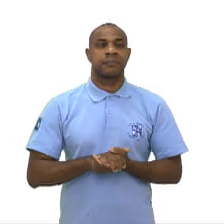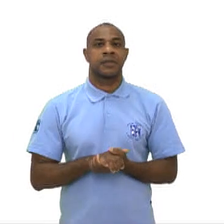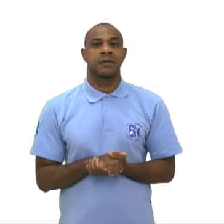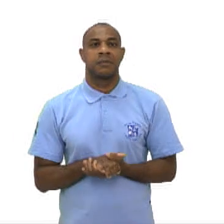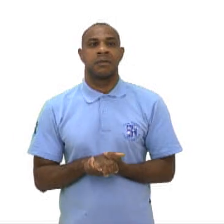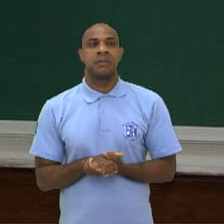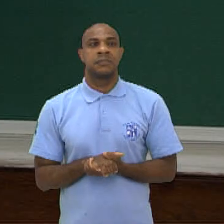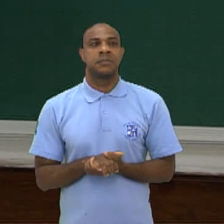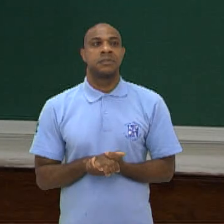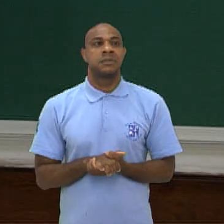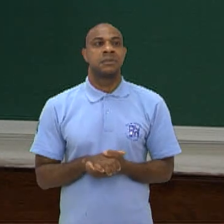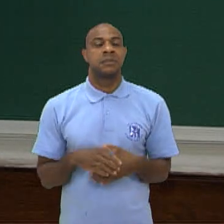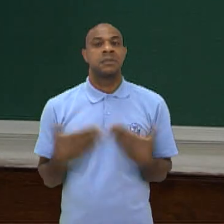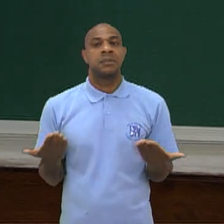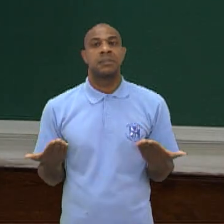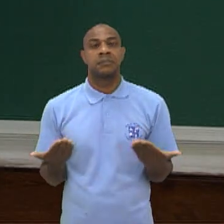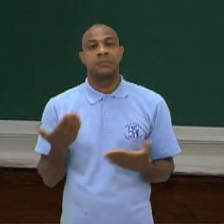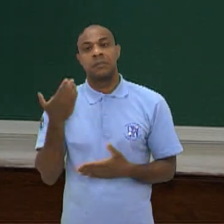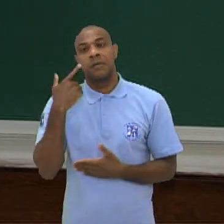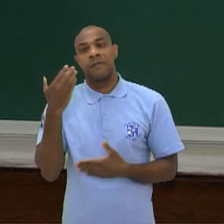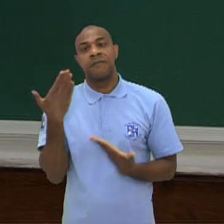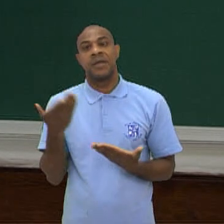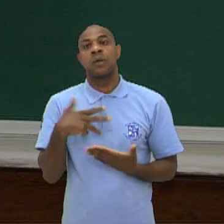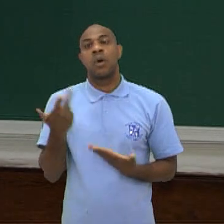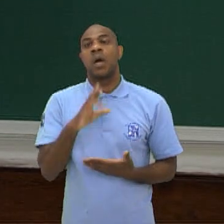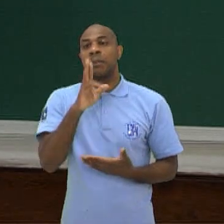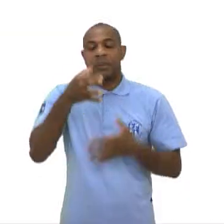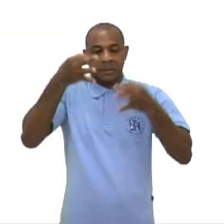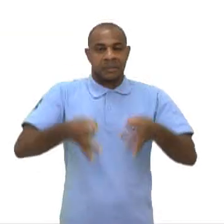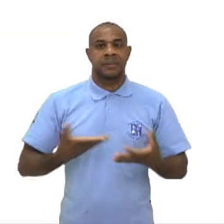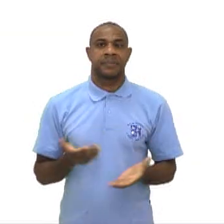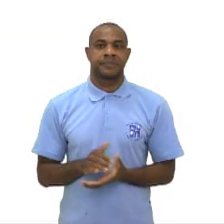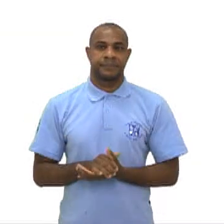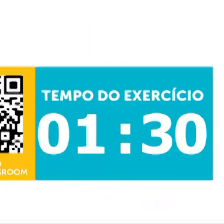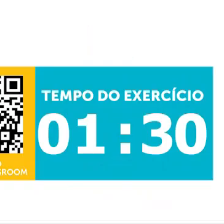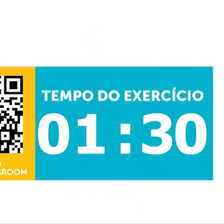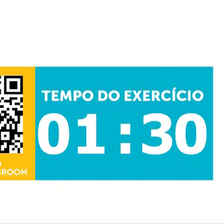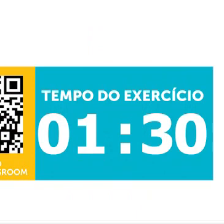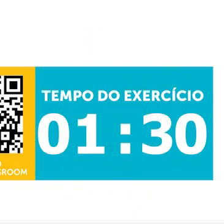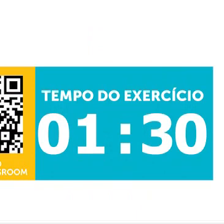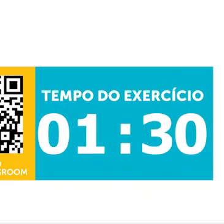heterotróficos aeróbios? Então, leia e diga qual é a resposta correta.